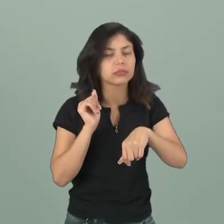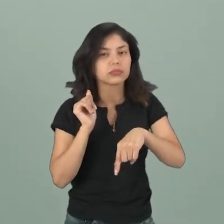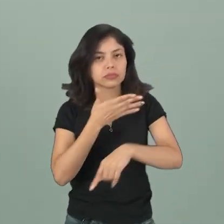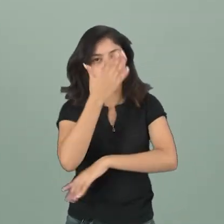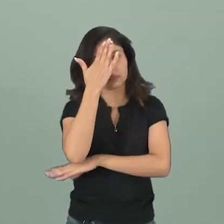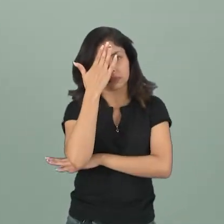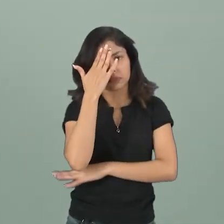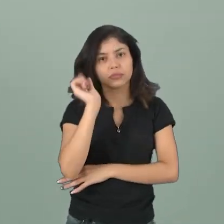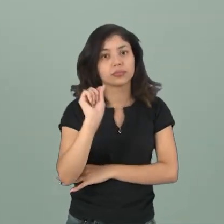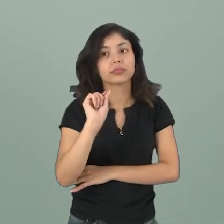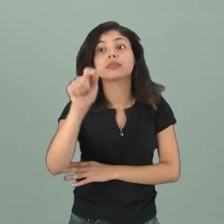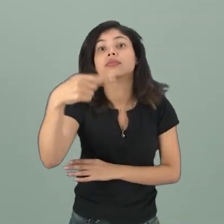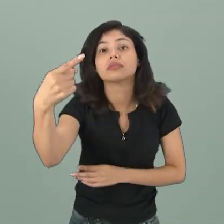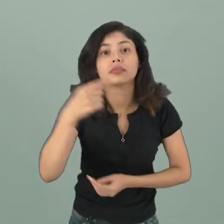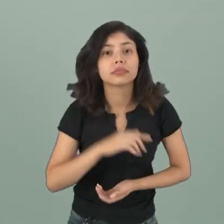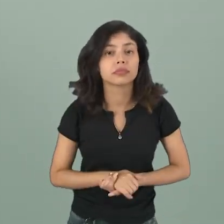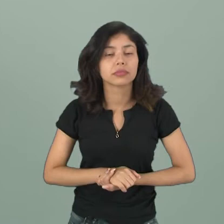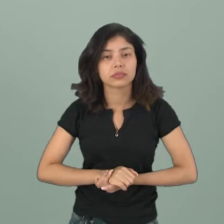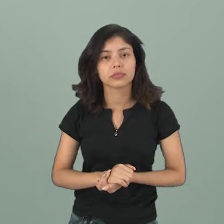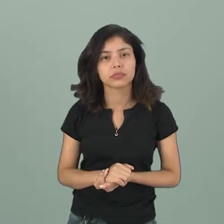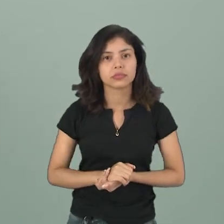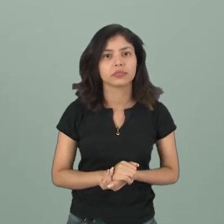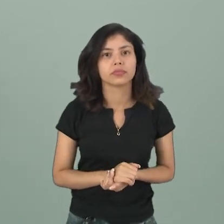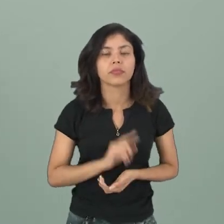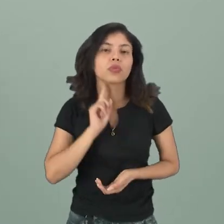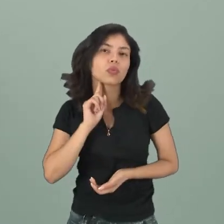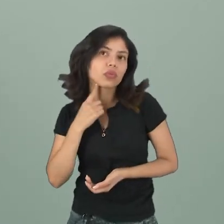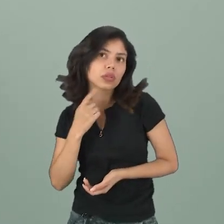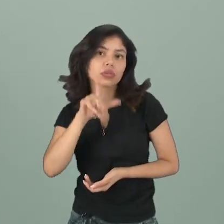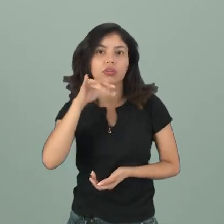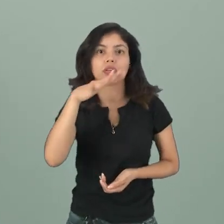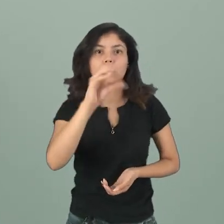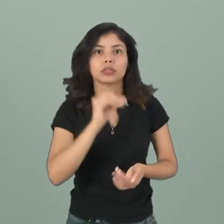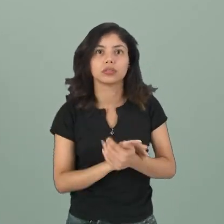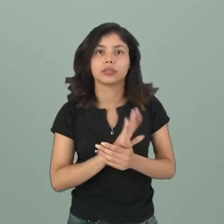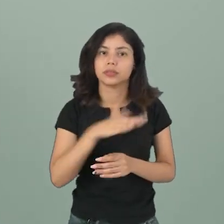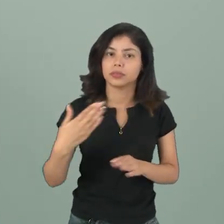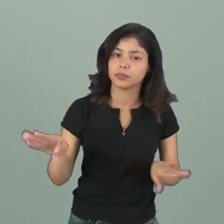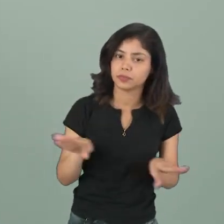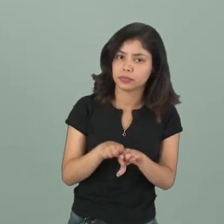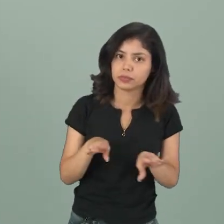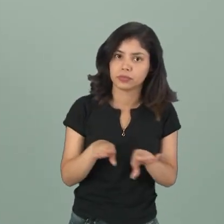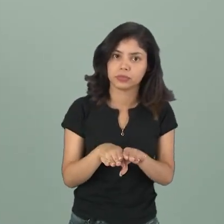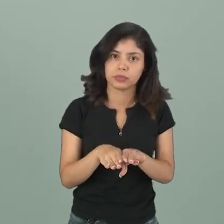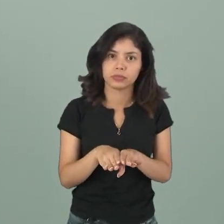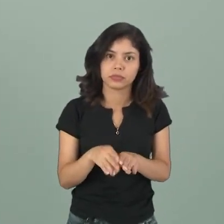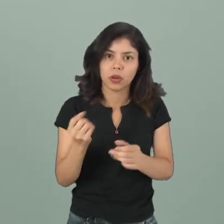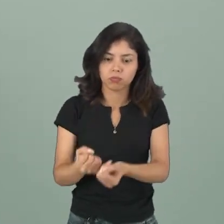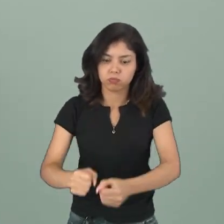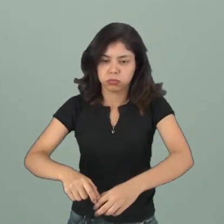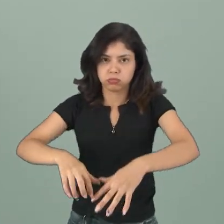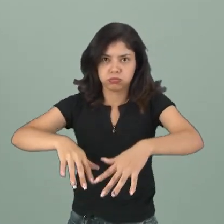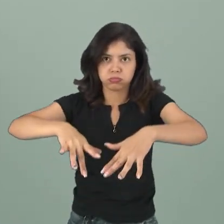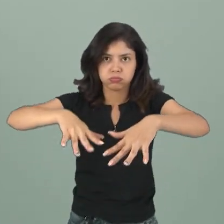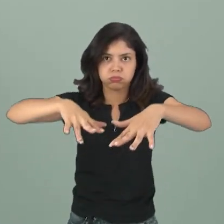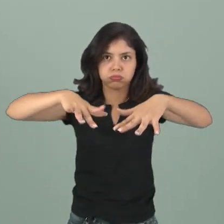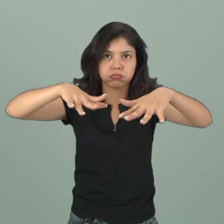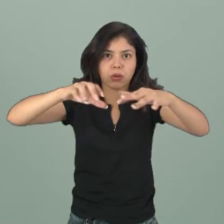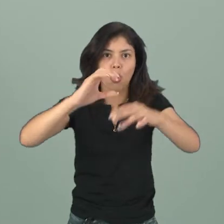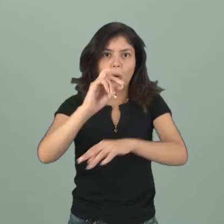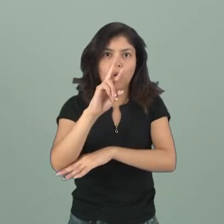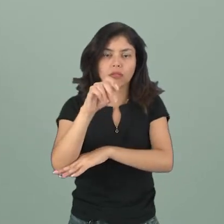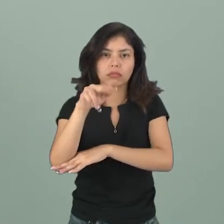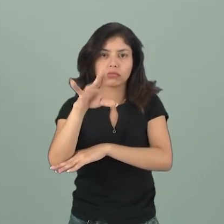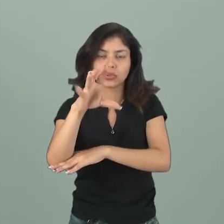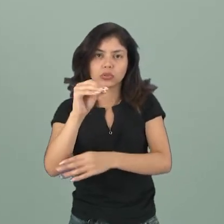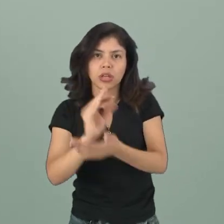tentar entender o que é aquilo. E o lixo também, quando ele está na rua, ele tiver com muito produto orgânico